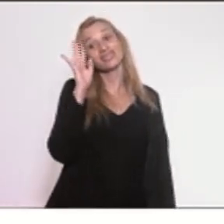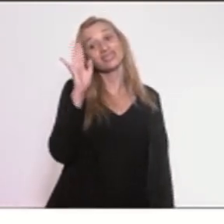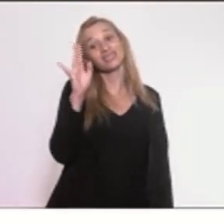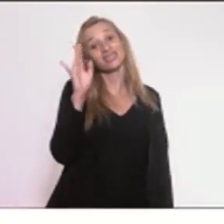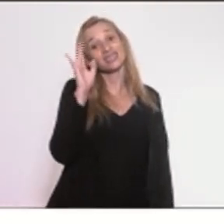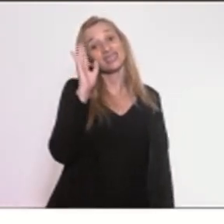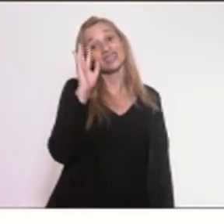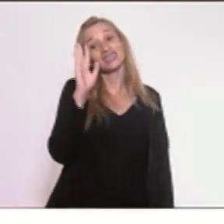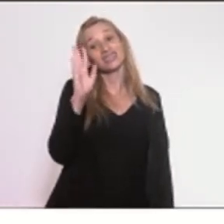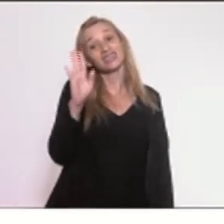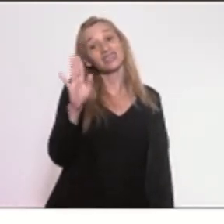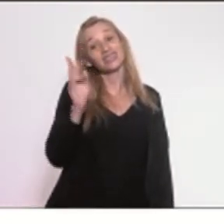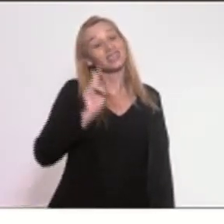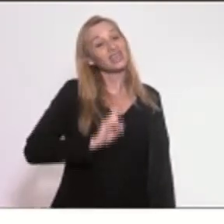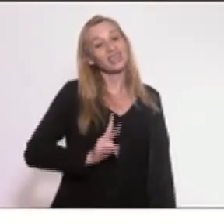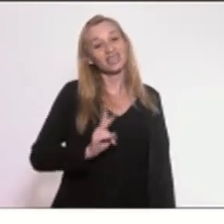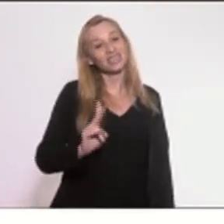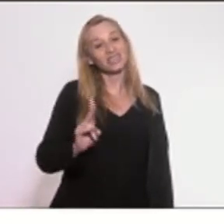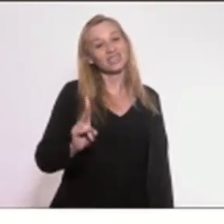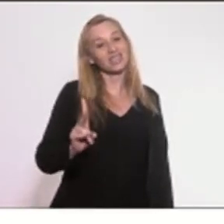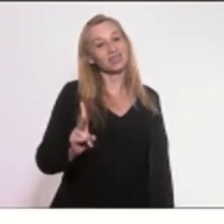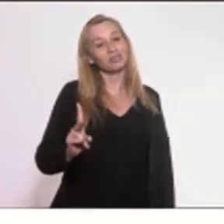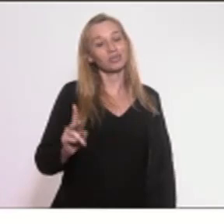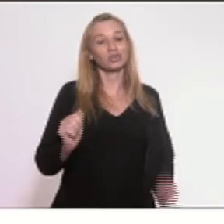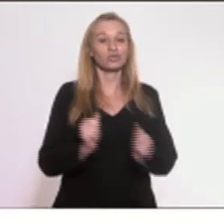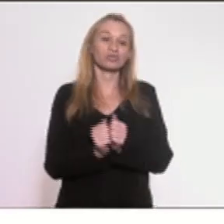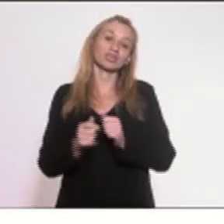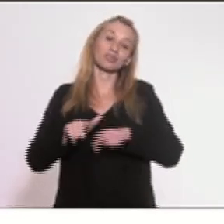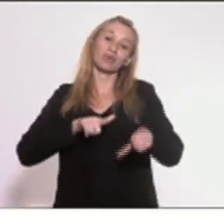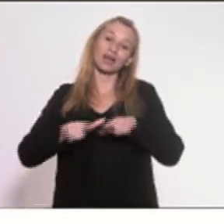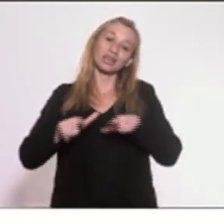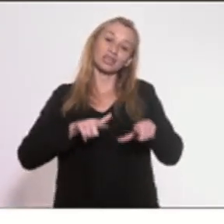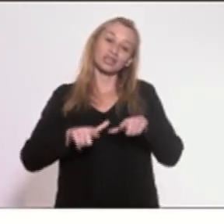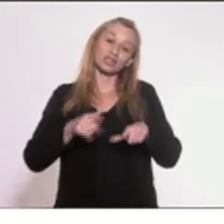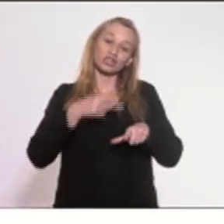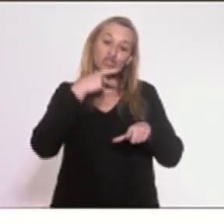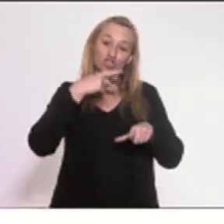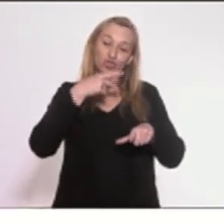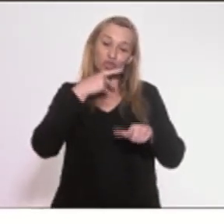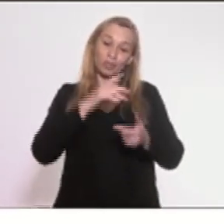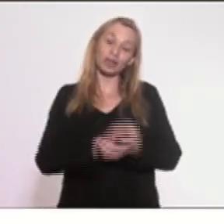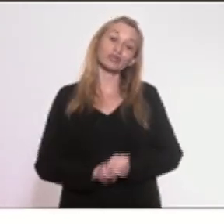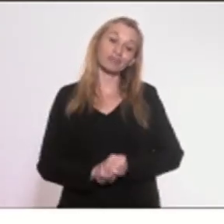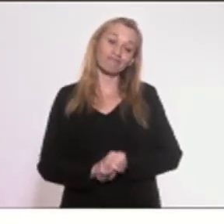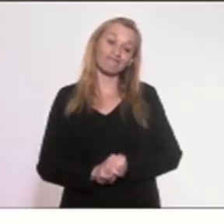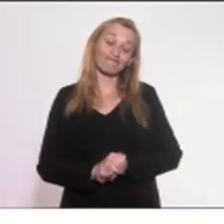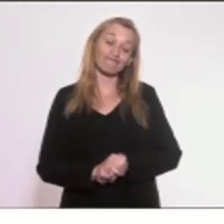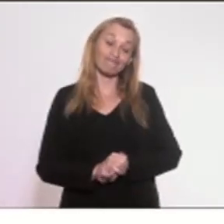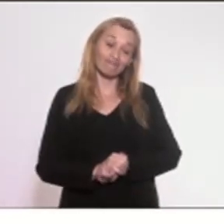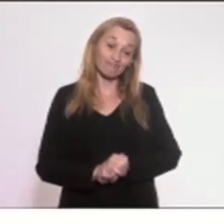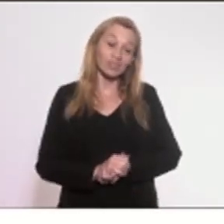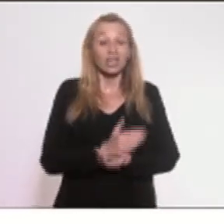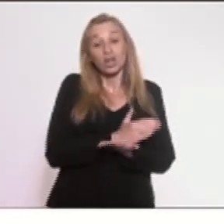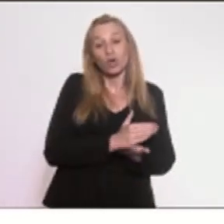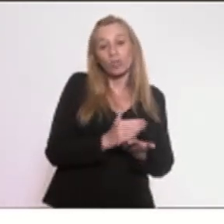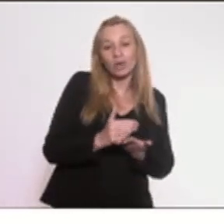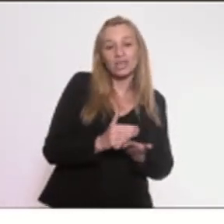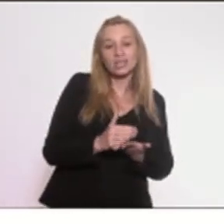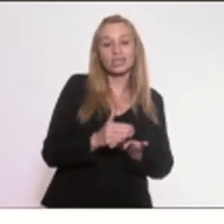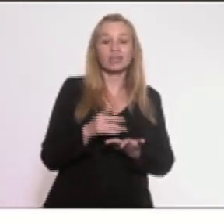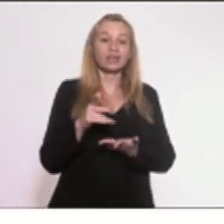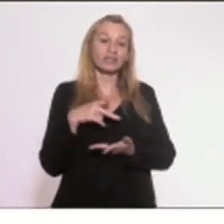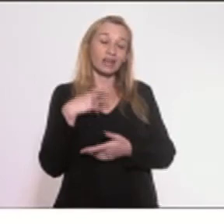antagonizar com o Partido dos Trabalhadores. E aí começam a vir os